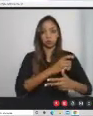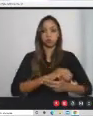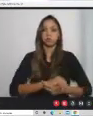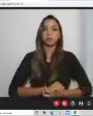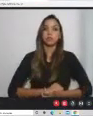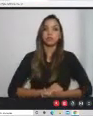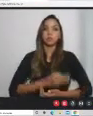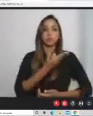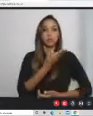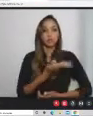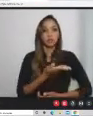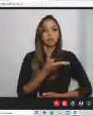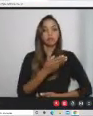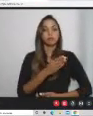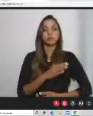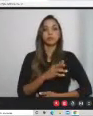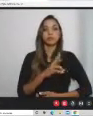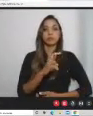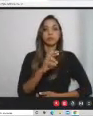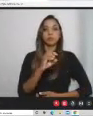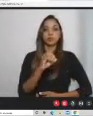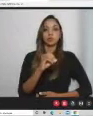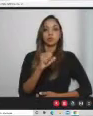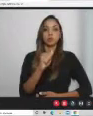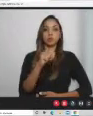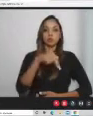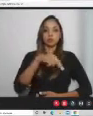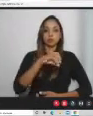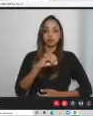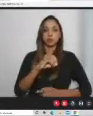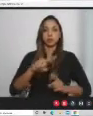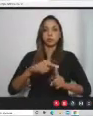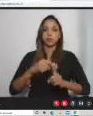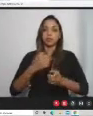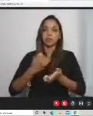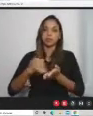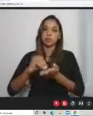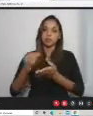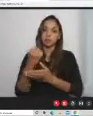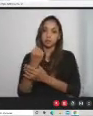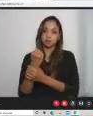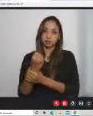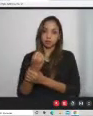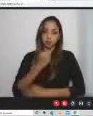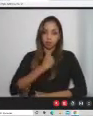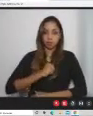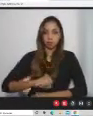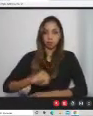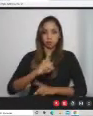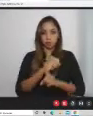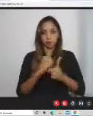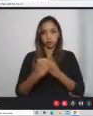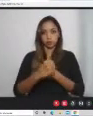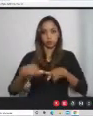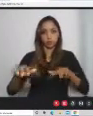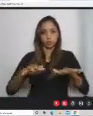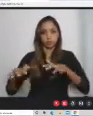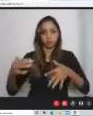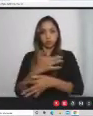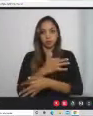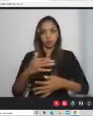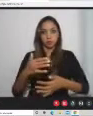senhor Rosano Taveira da Cunha, extensivo à Secretaria Municipal de Segurança e Defesa Social e Mobilidade Urbana, SESDEM, a implantação